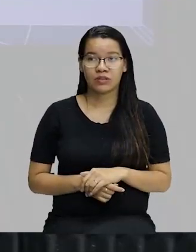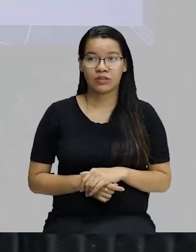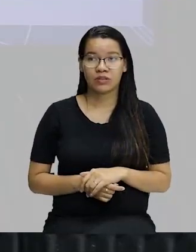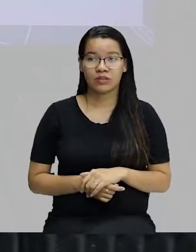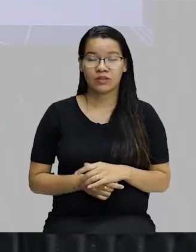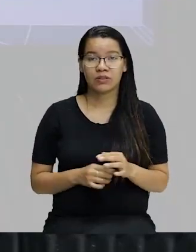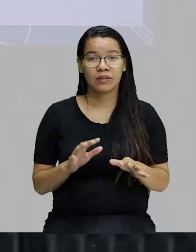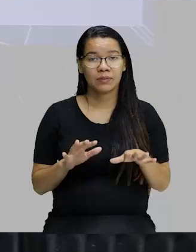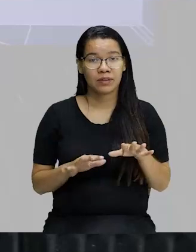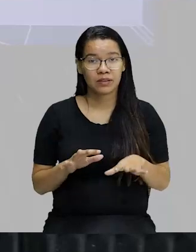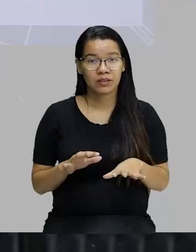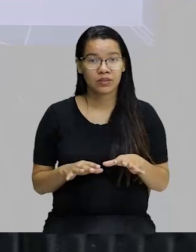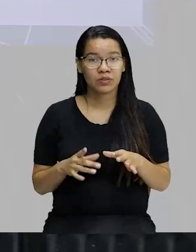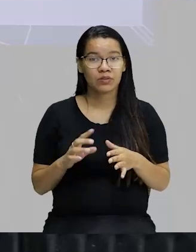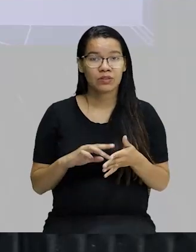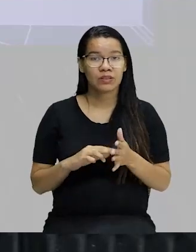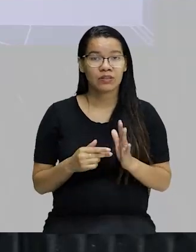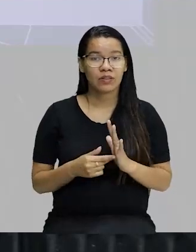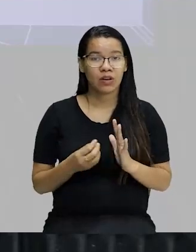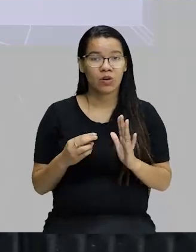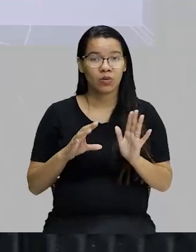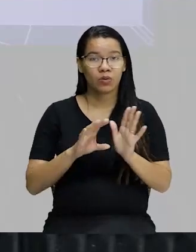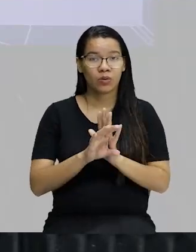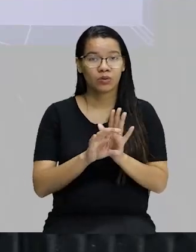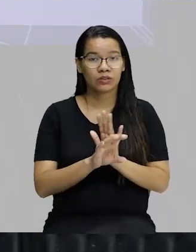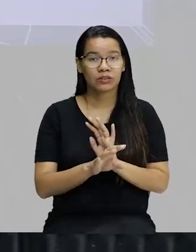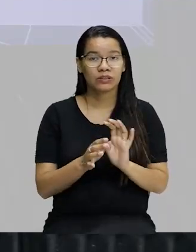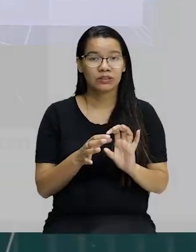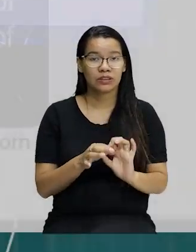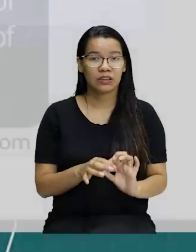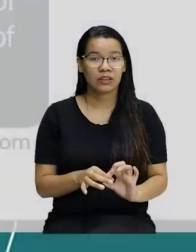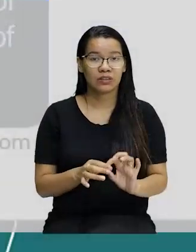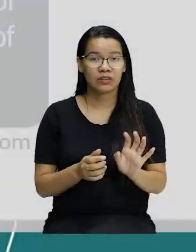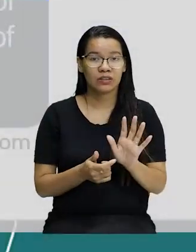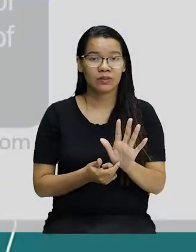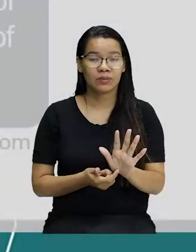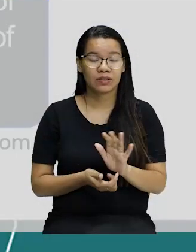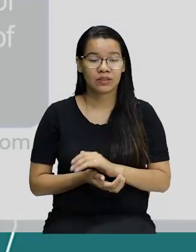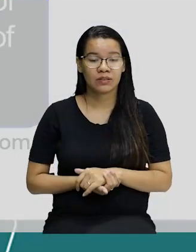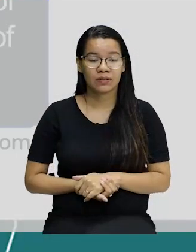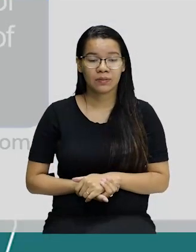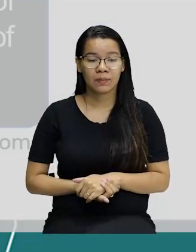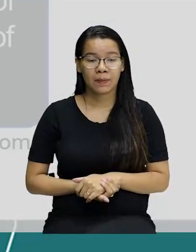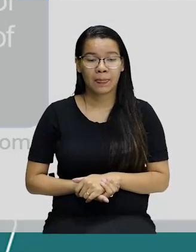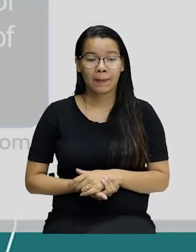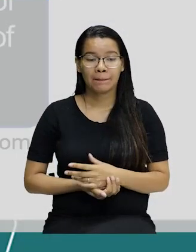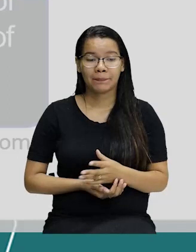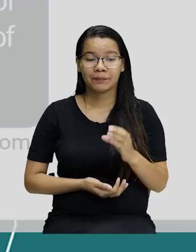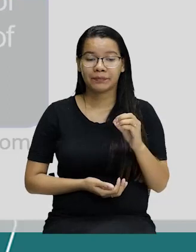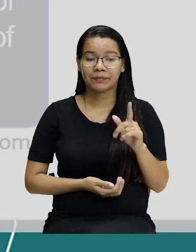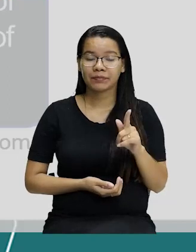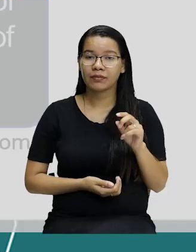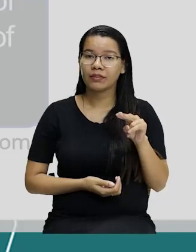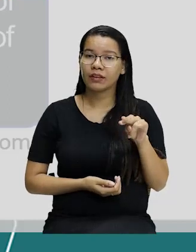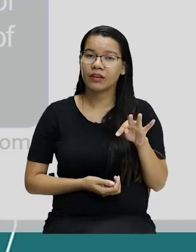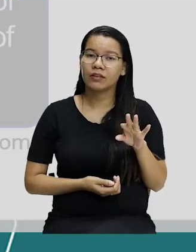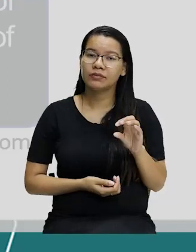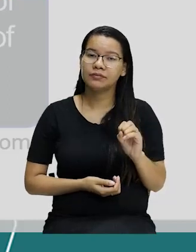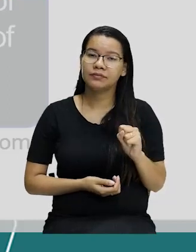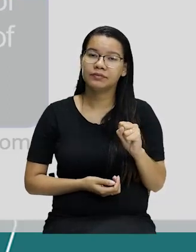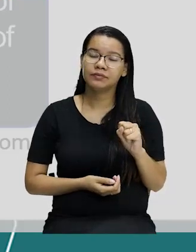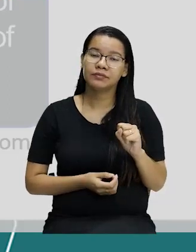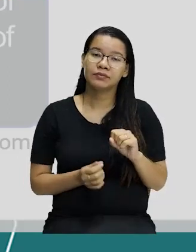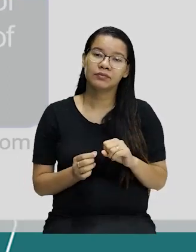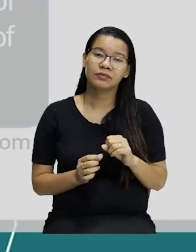está inserida, o contexto que ela é apresentada. Tá? As cognatas, elas existem porque a gente tem uma semelhança